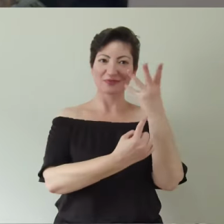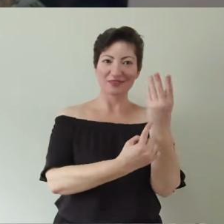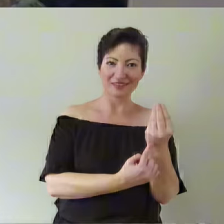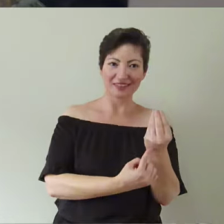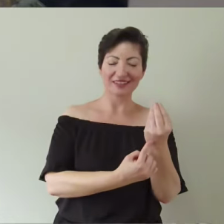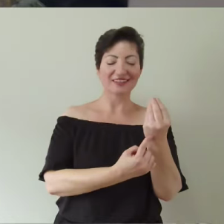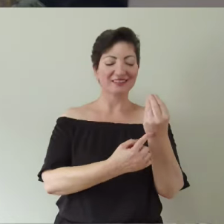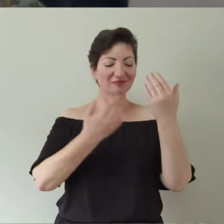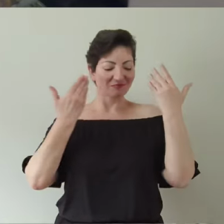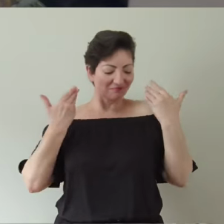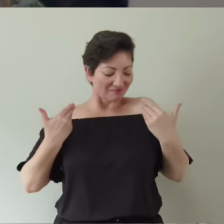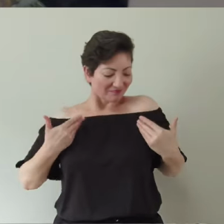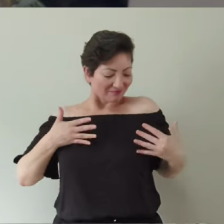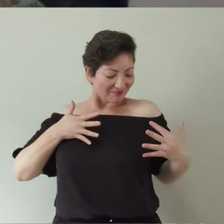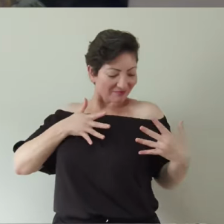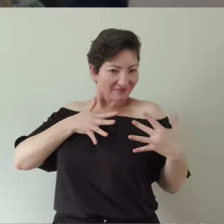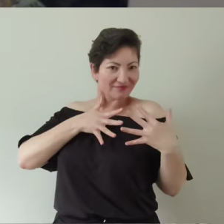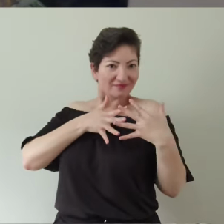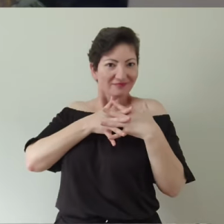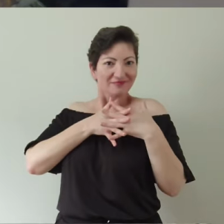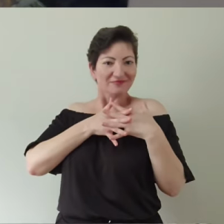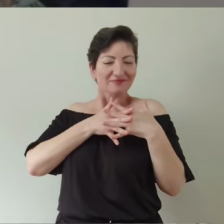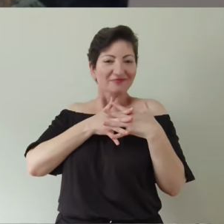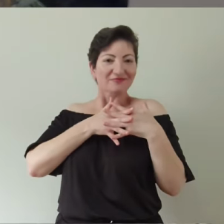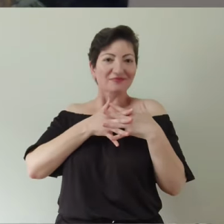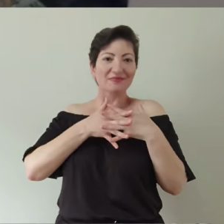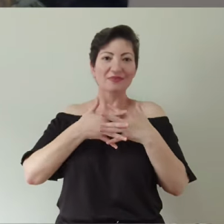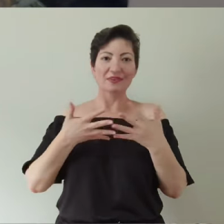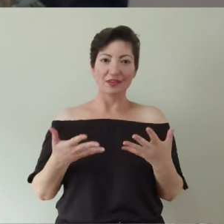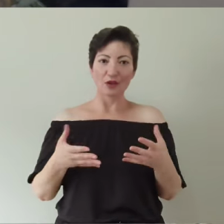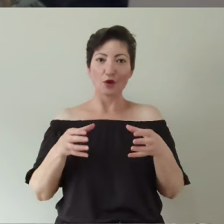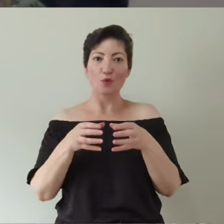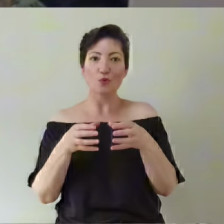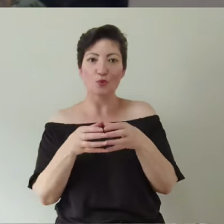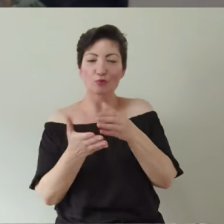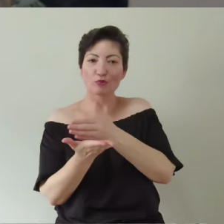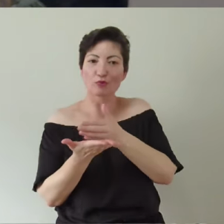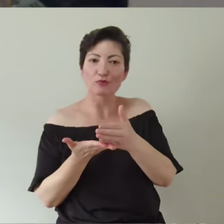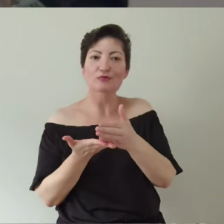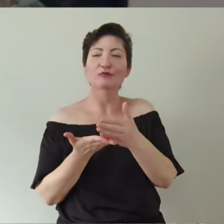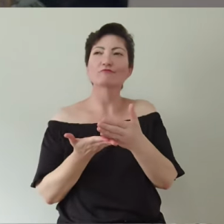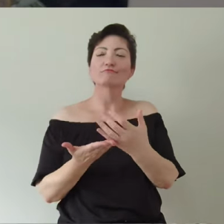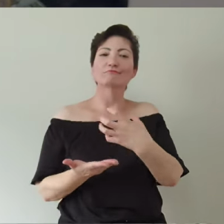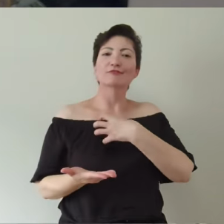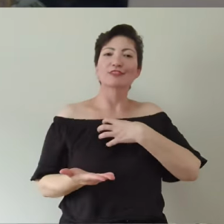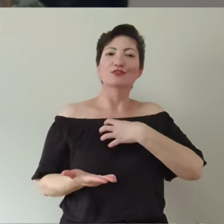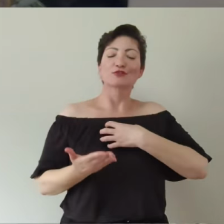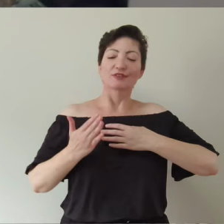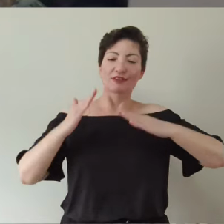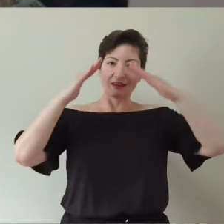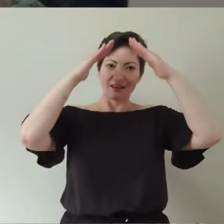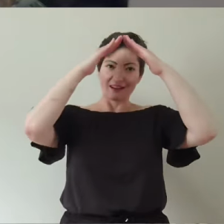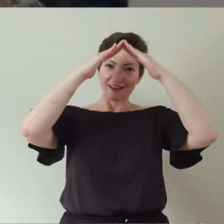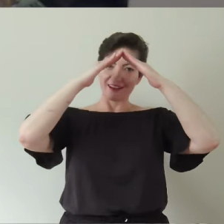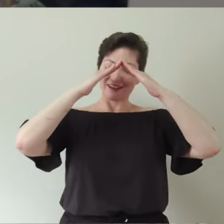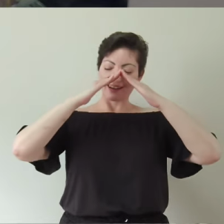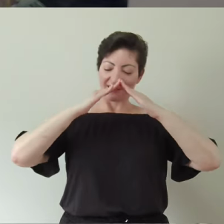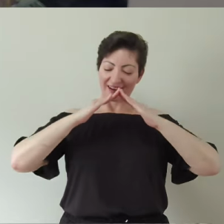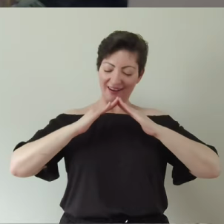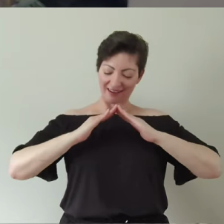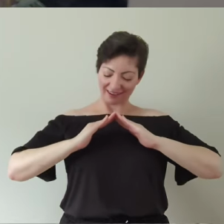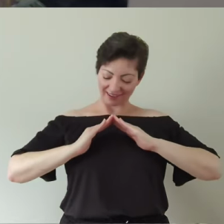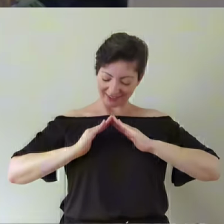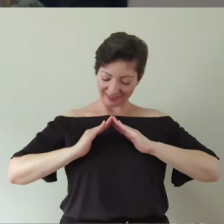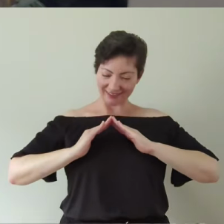consequentemente. Porque foi ali o primeiro grupo onde eu me instalei, onde eu me senti em casa e onde eu